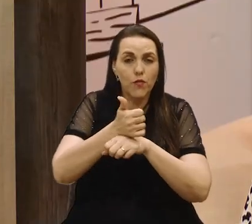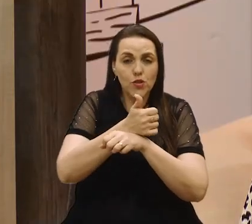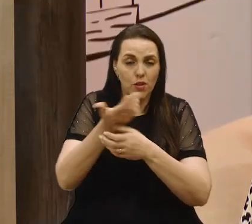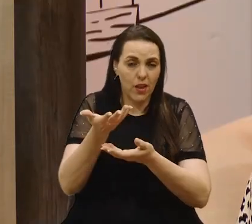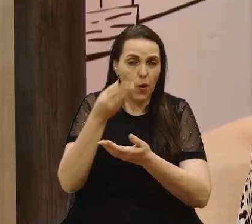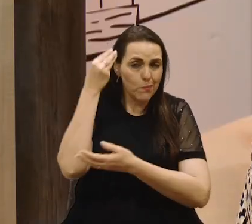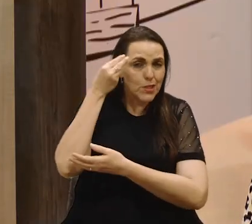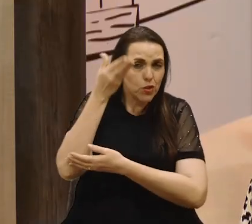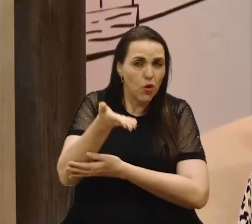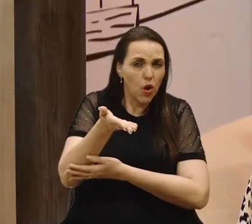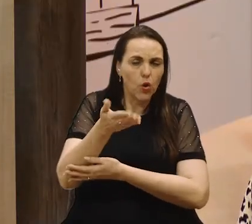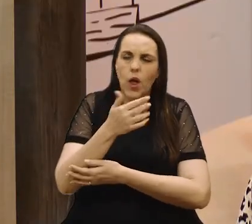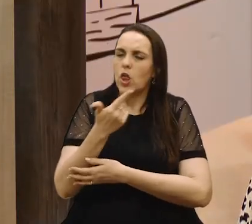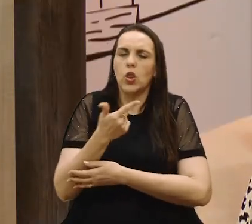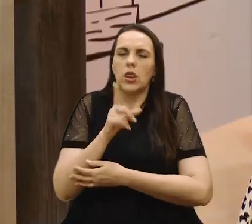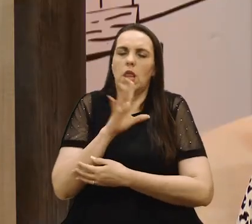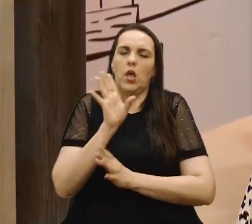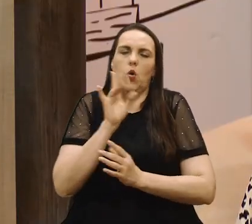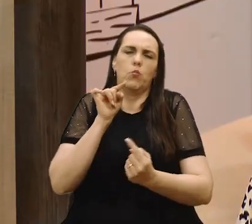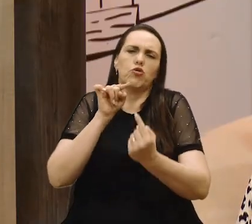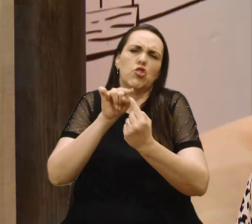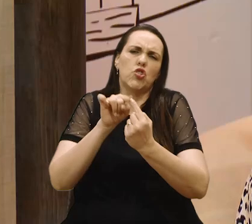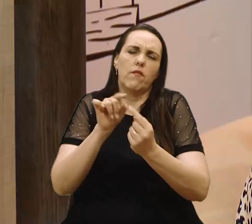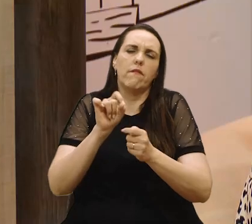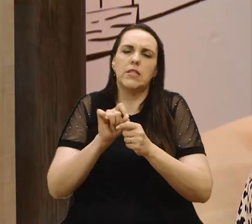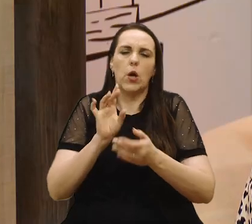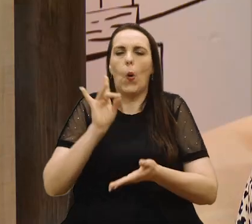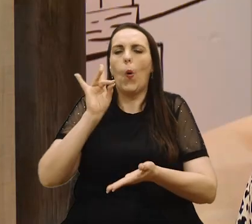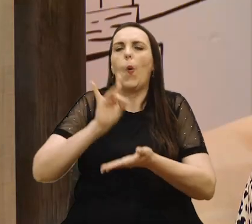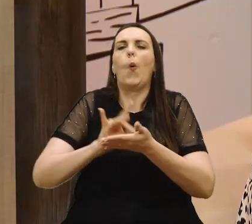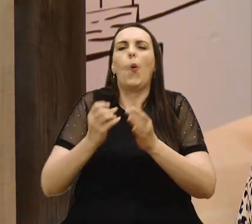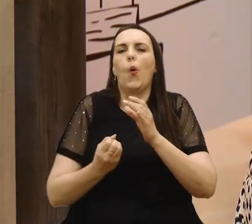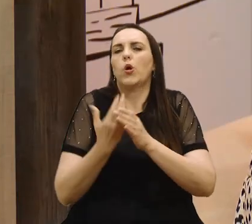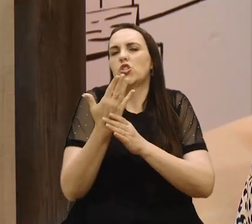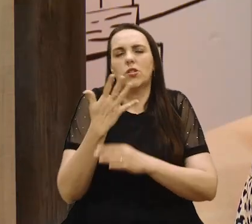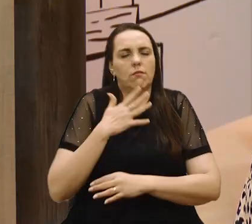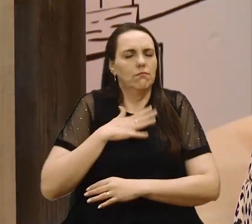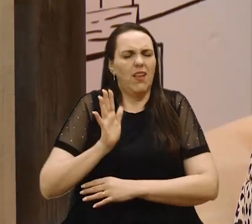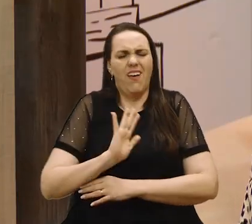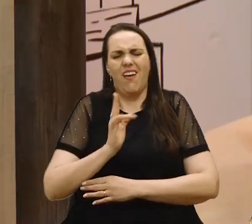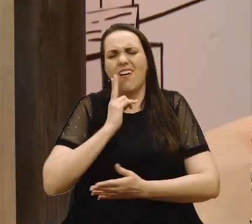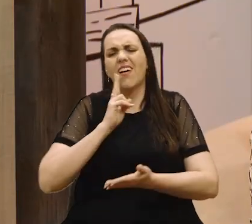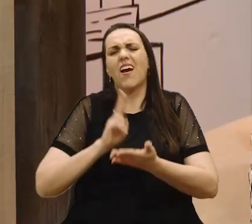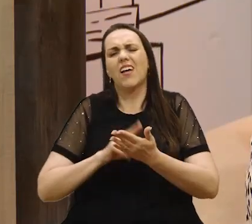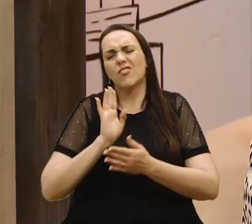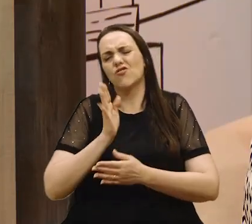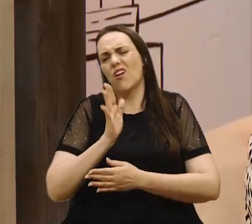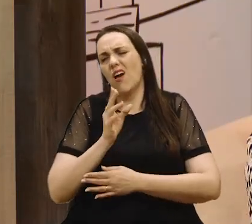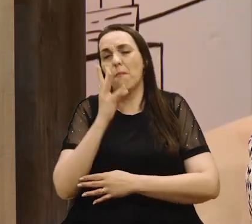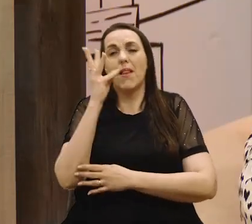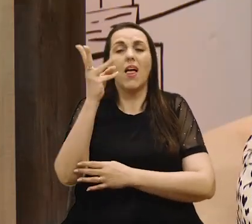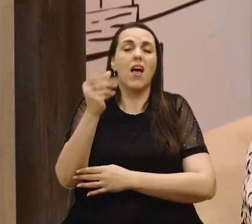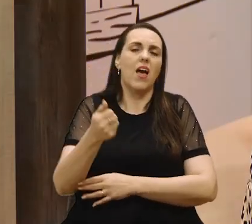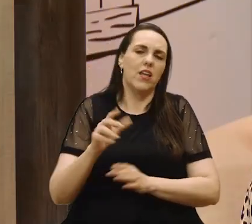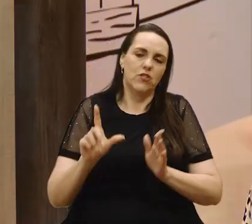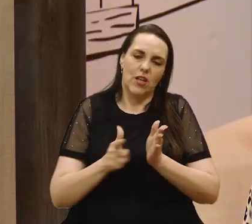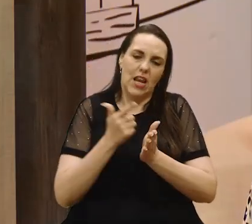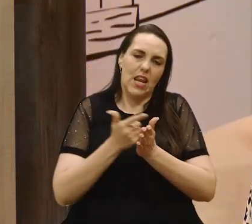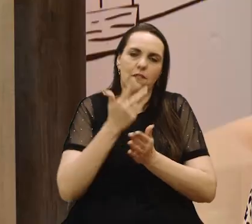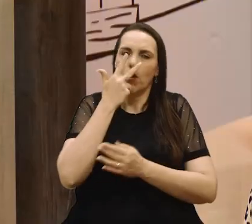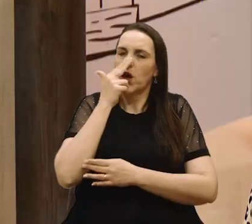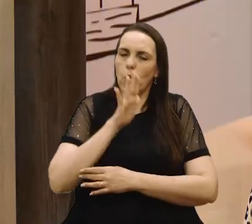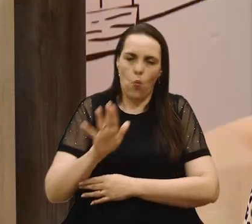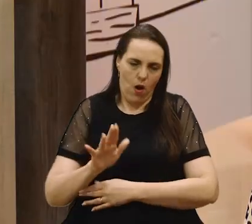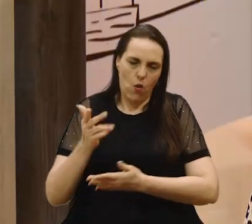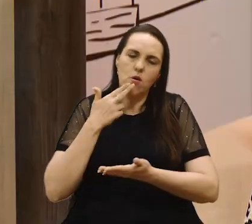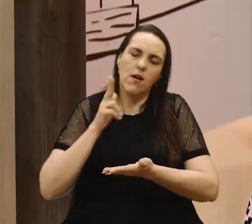terapeuta. E, claro, eu não tenho nenhuma pretensão de ser original em fazer cartas, porque não é nada original, existem centenas, milhares de livros que